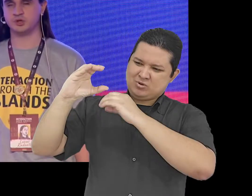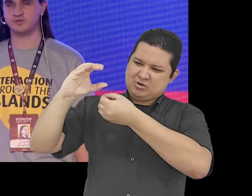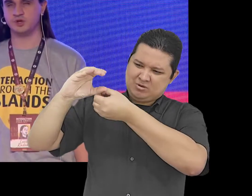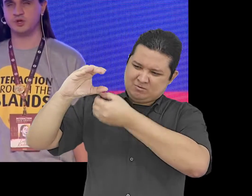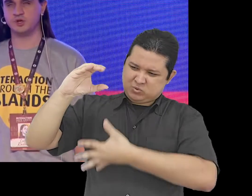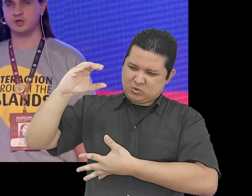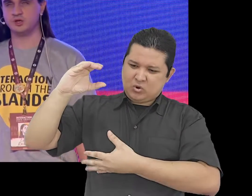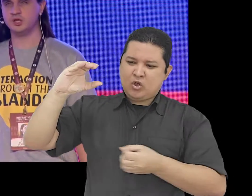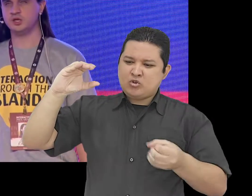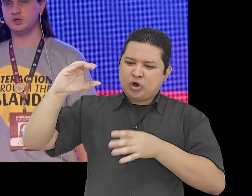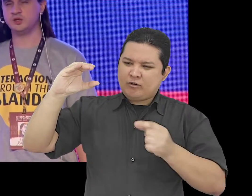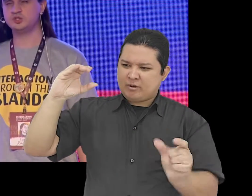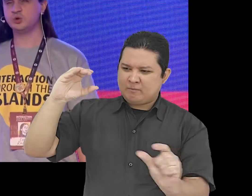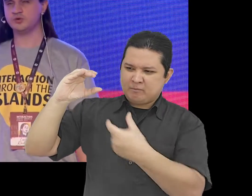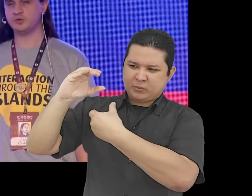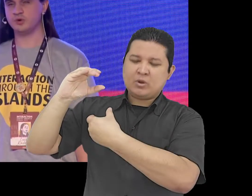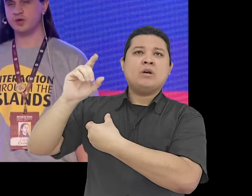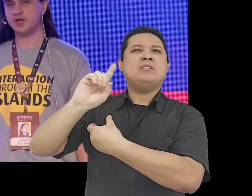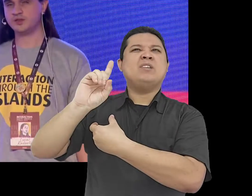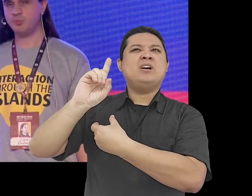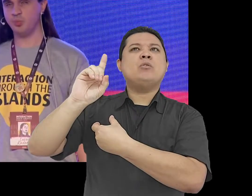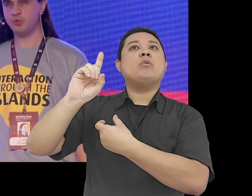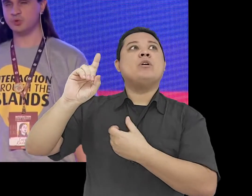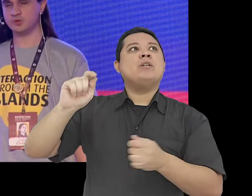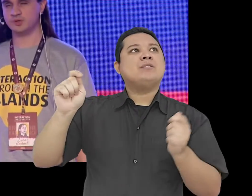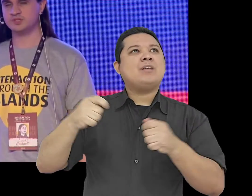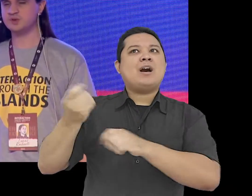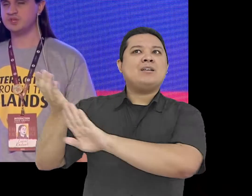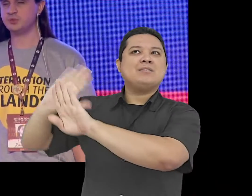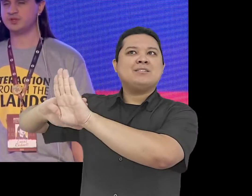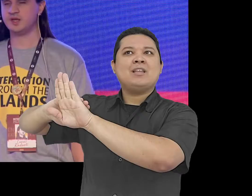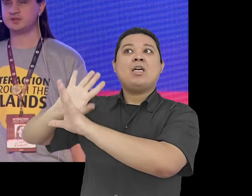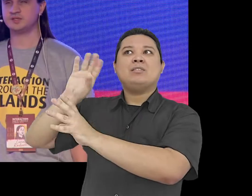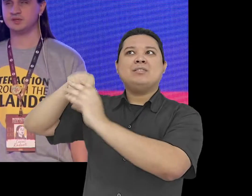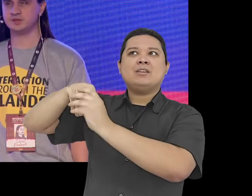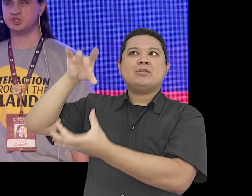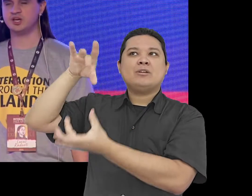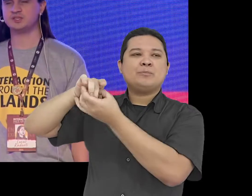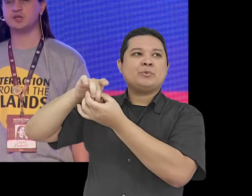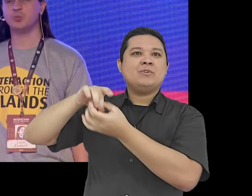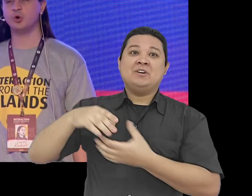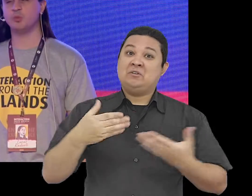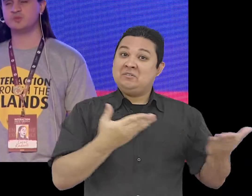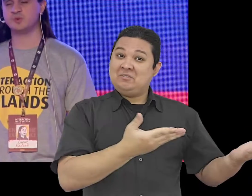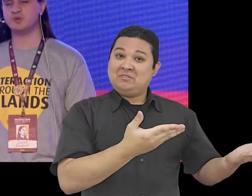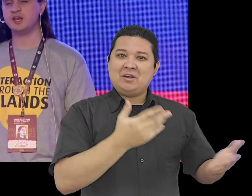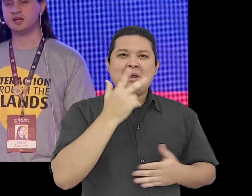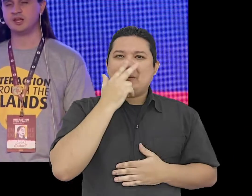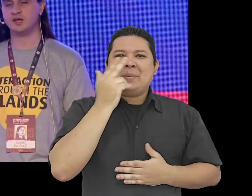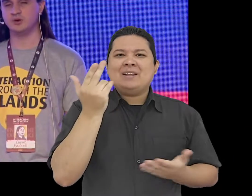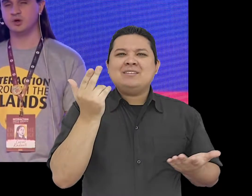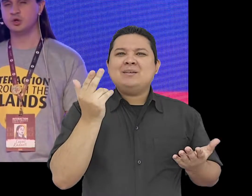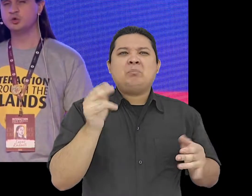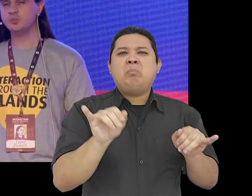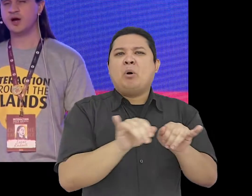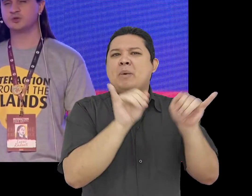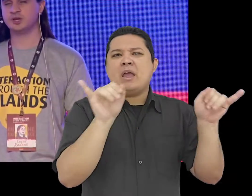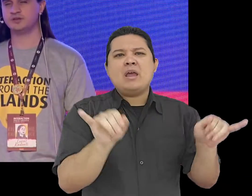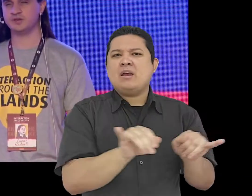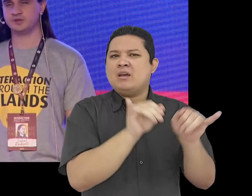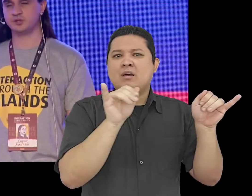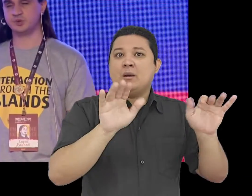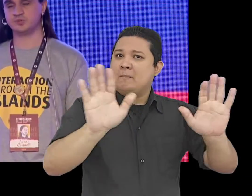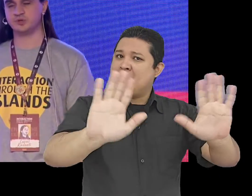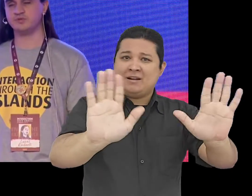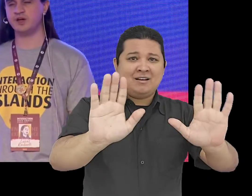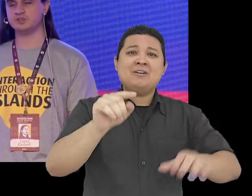Coloca uma opção nova. E, de novo, é até bobo. Esse exemplo até, assim, chega a ser bobo, mas para mim ele é claro do impacto